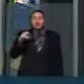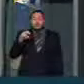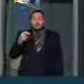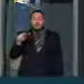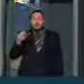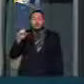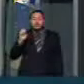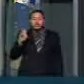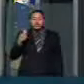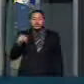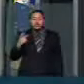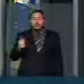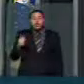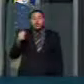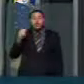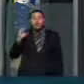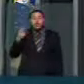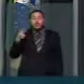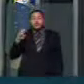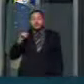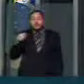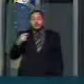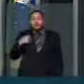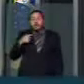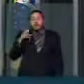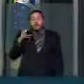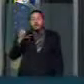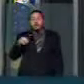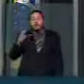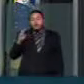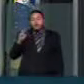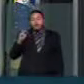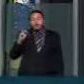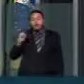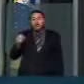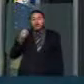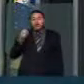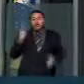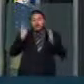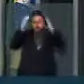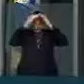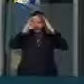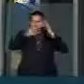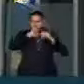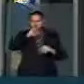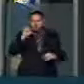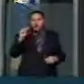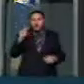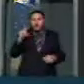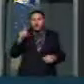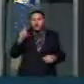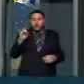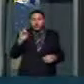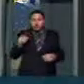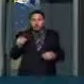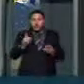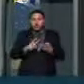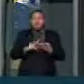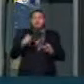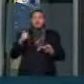sendo sagrante, primeiro sagrante, Dom Magnus Henrique Lopes, bispo de Salgueiro, em Pernambuco, e sagrante